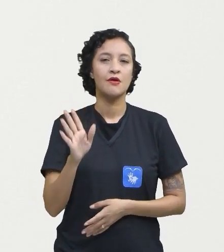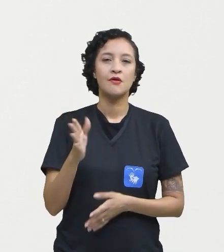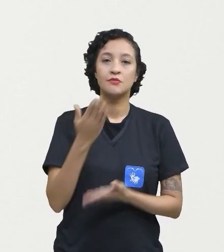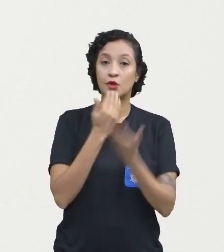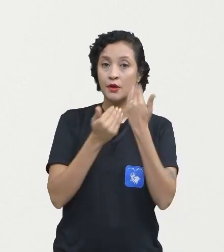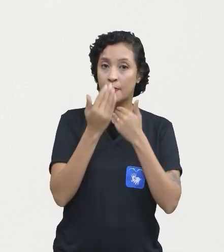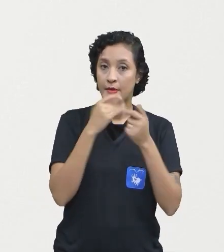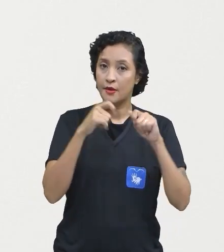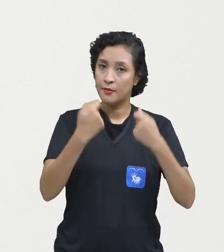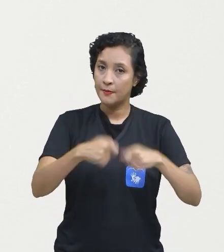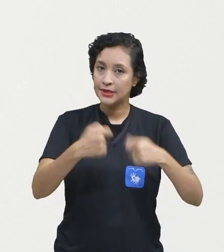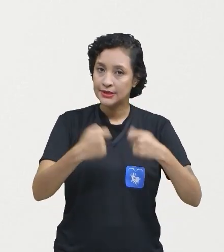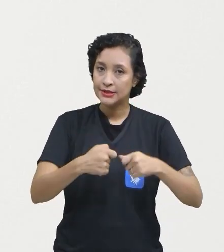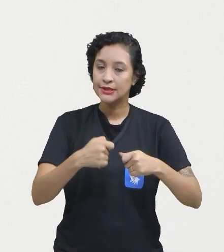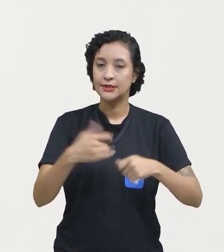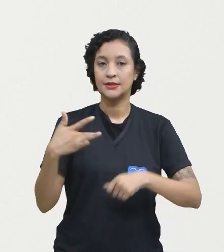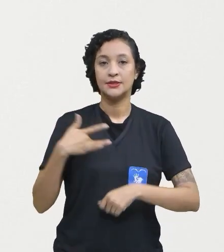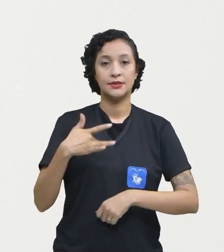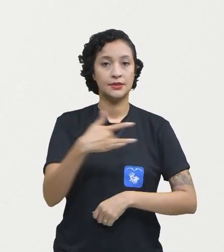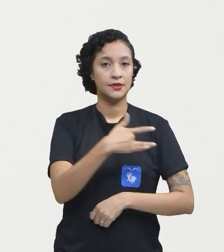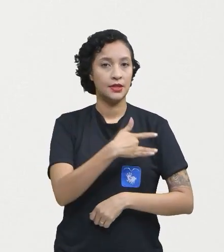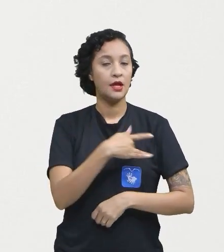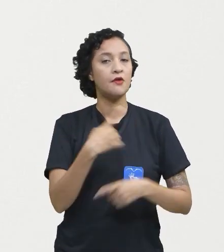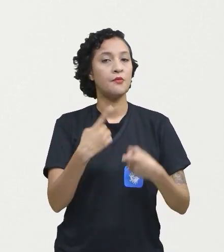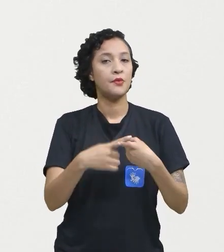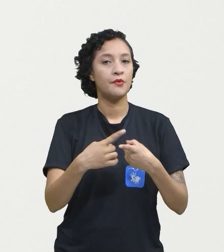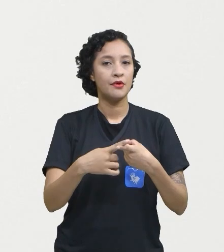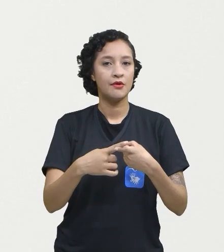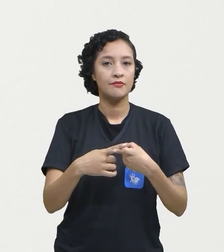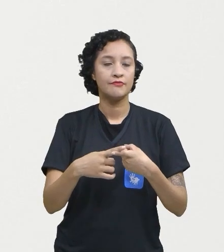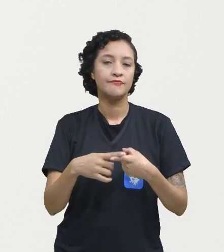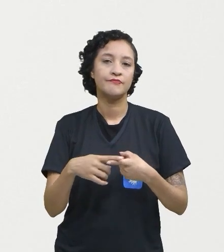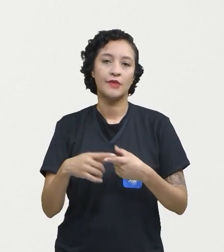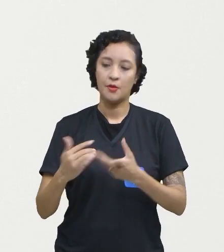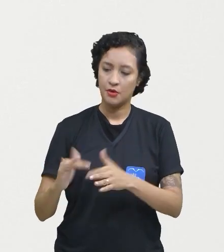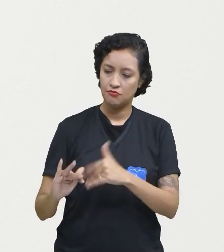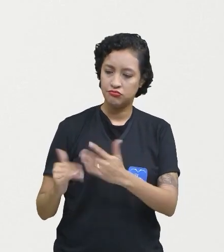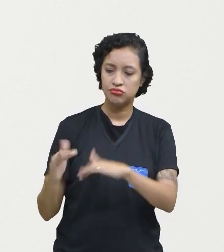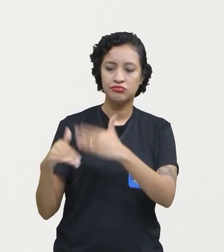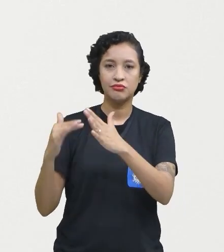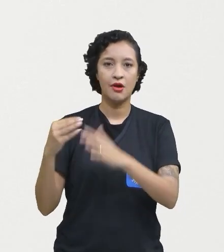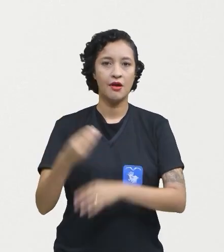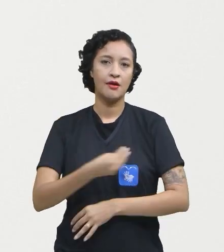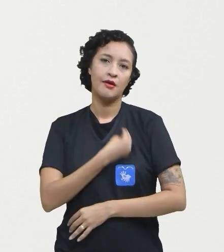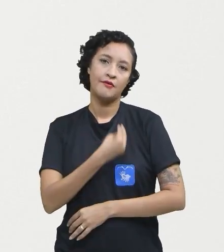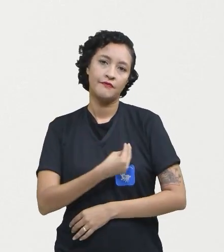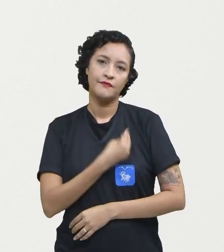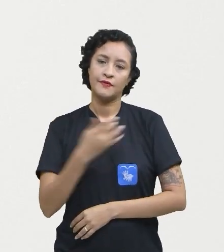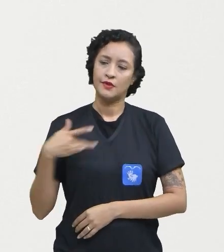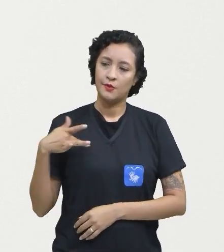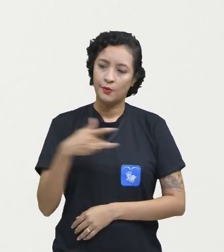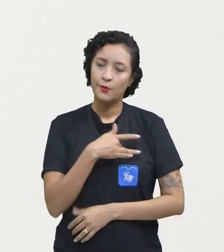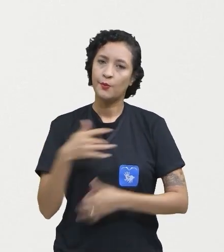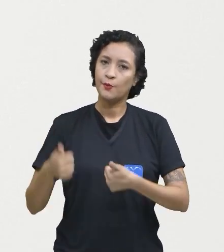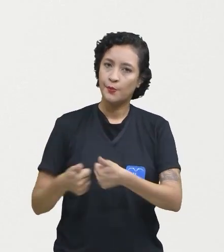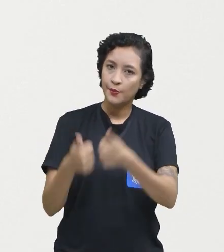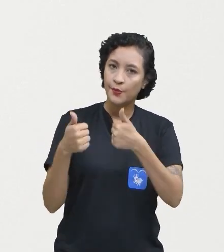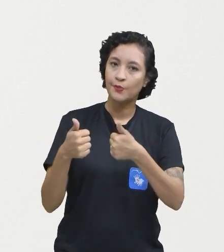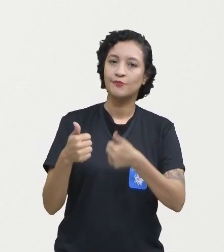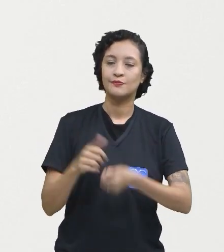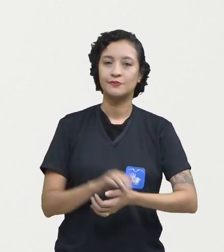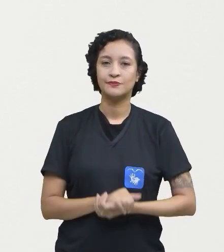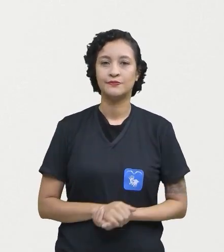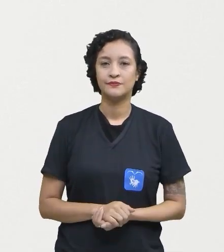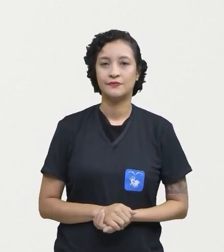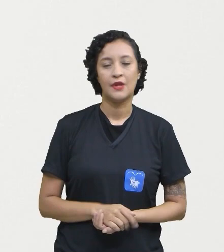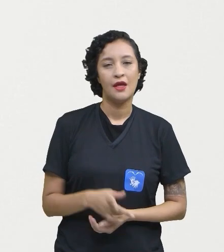alimentos ser saudáveis por conta disso, de que eles nos dão mais saúde, mais qualidade de vida. Então não adianta